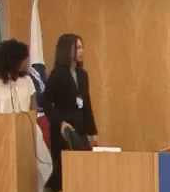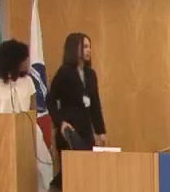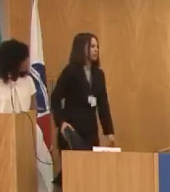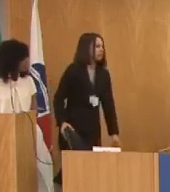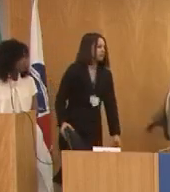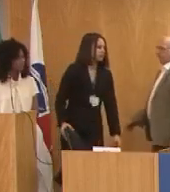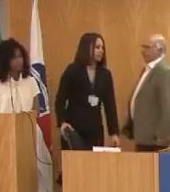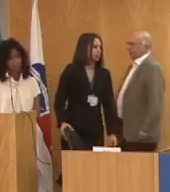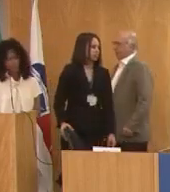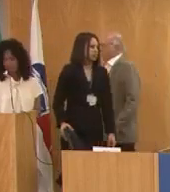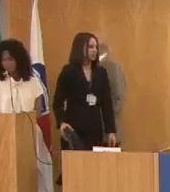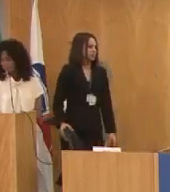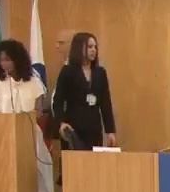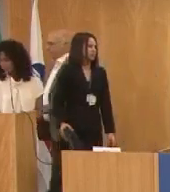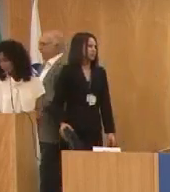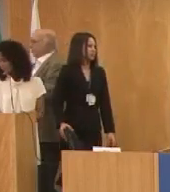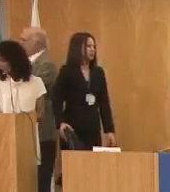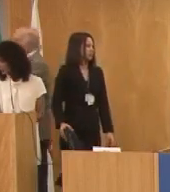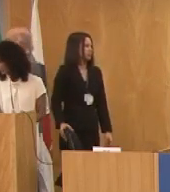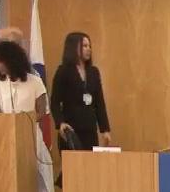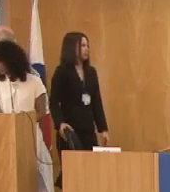para restabelecer o clima,